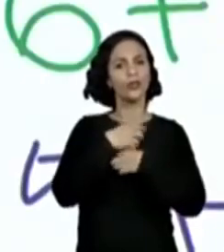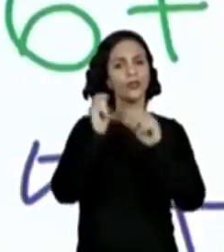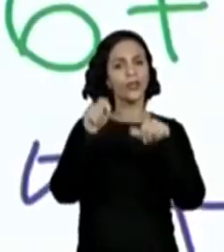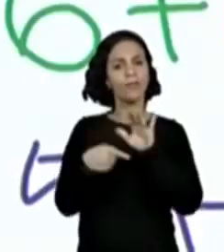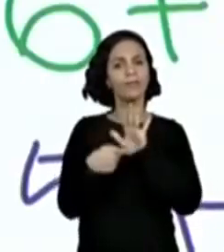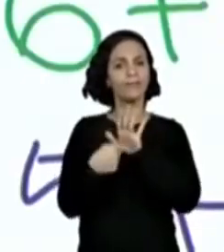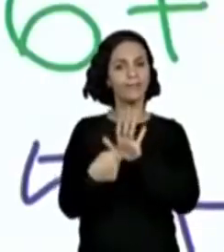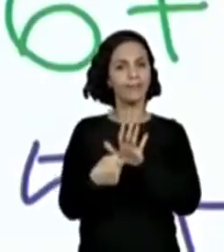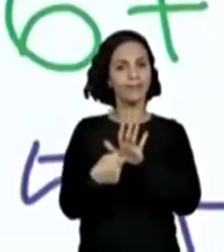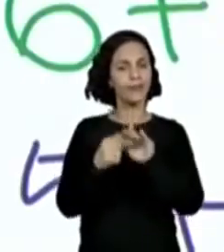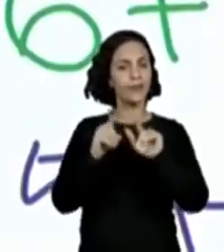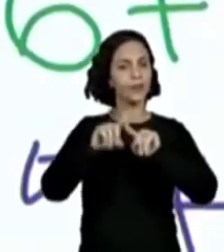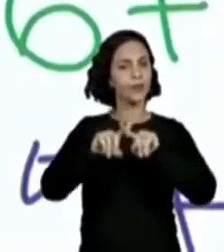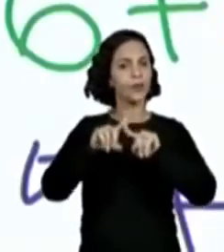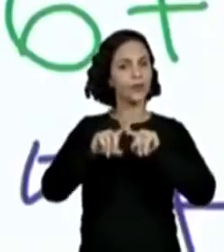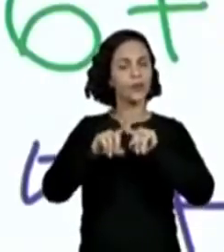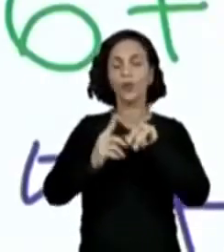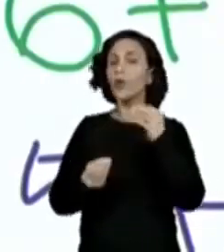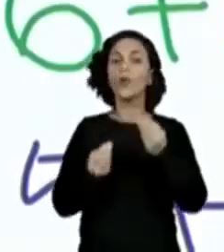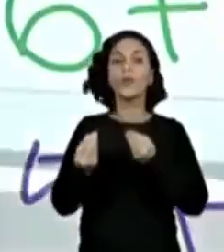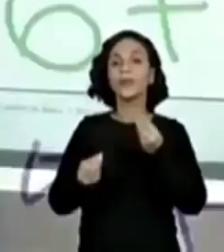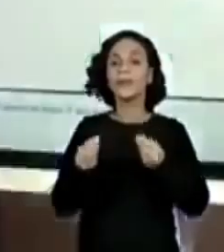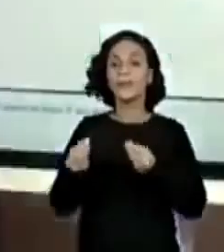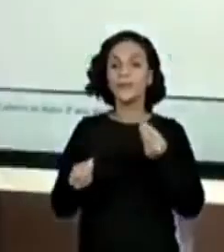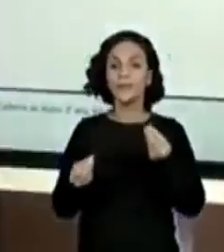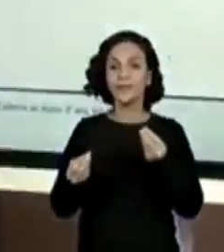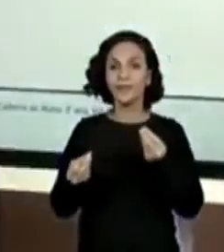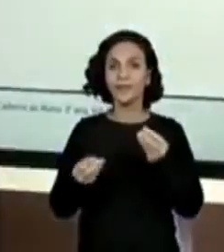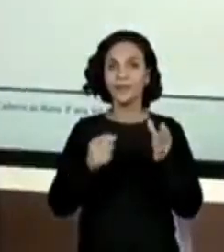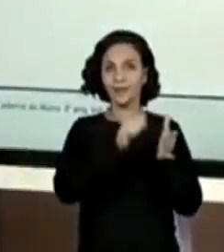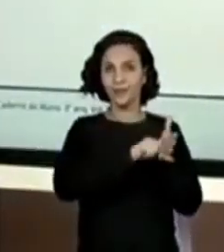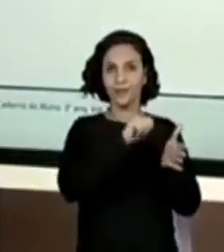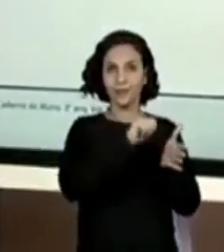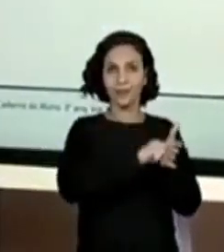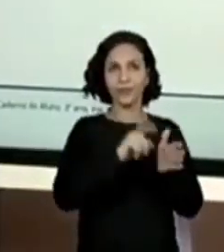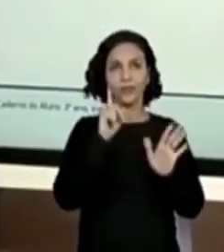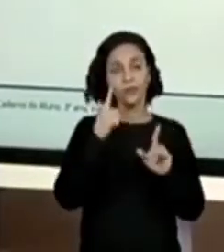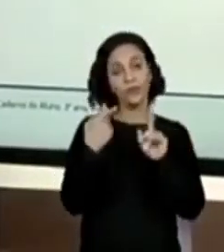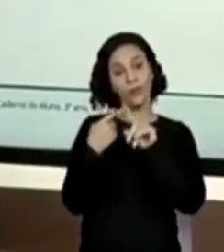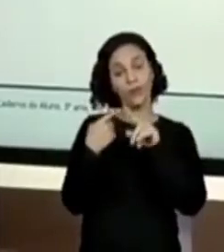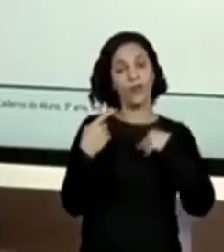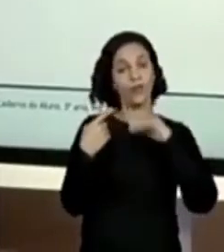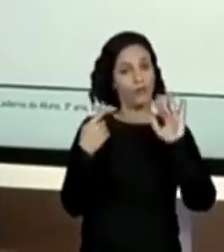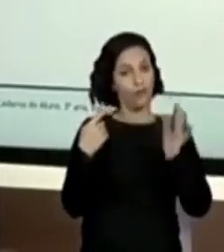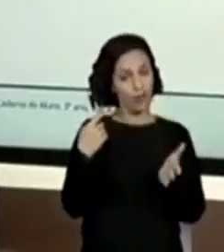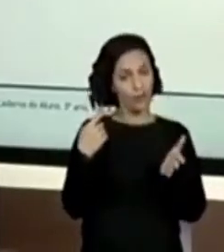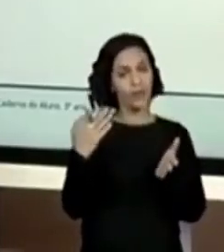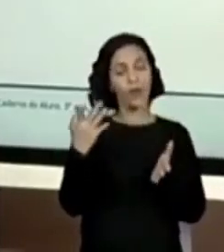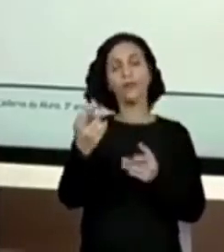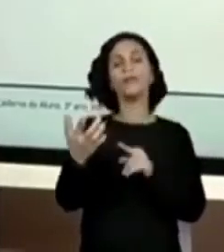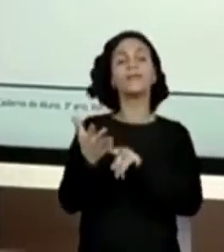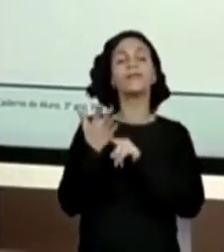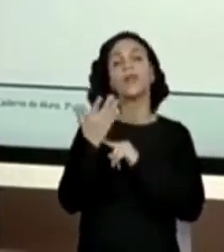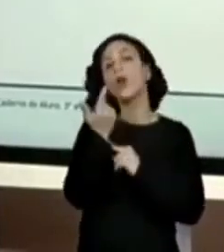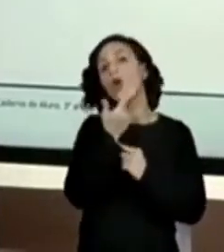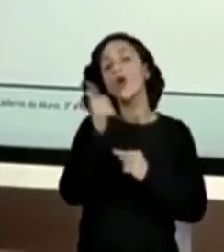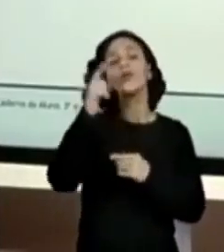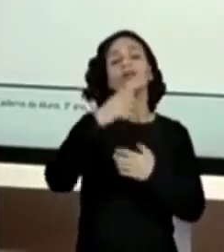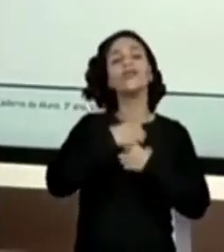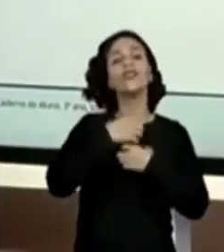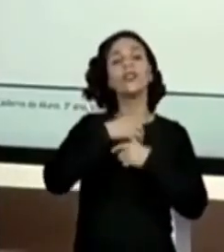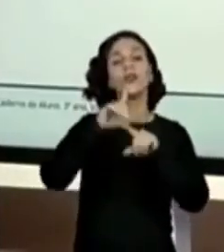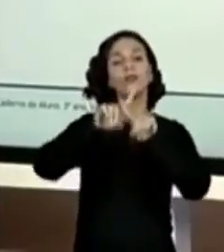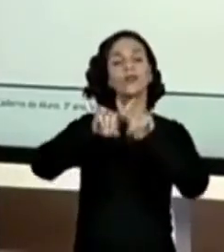de multiplicação que a gente pode escrever aqui? Uma eu já escrevi. Quero que vocês me indiquem a outra